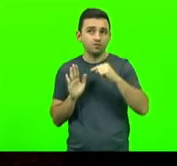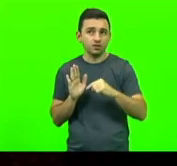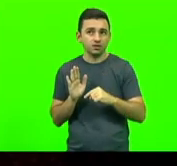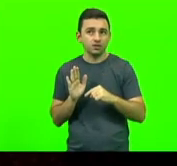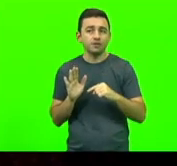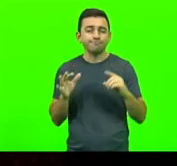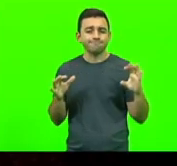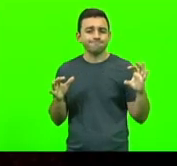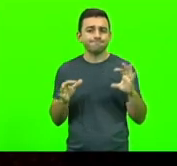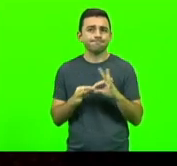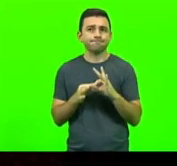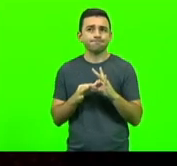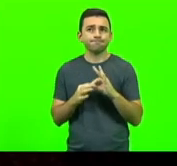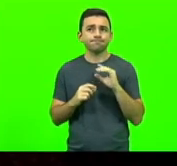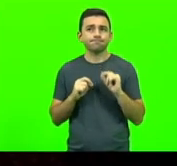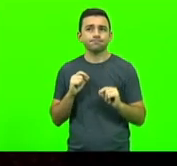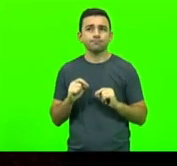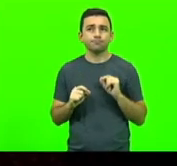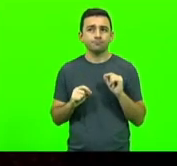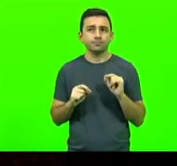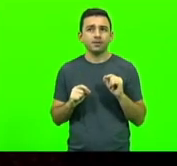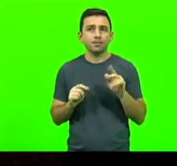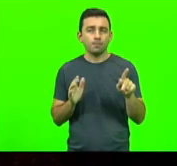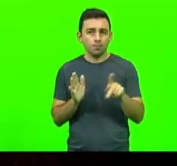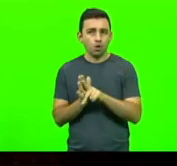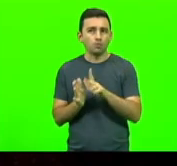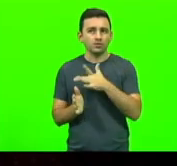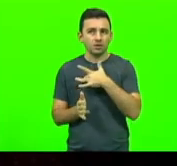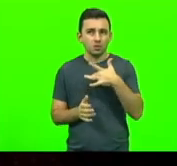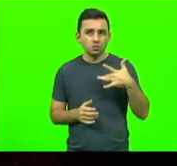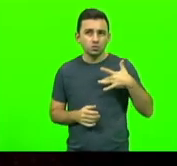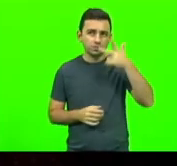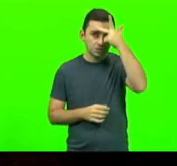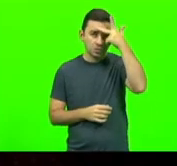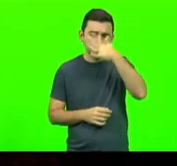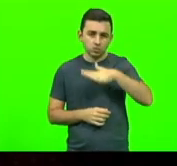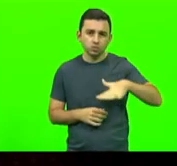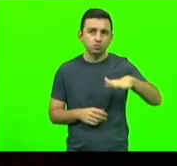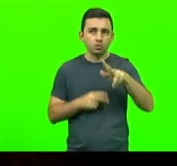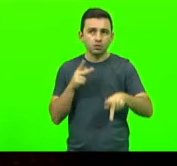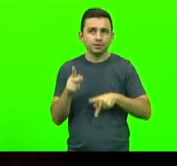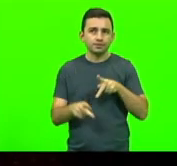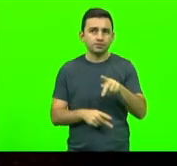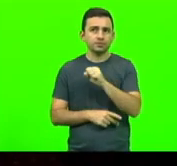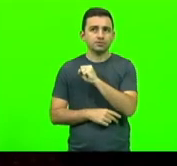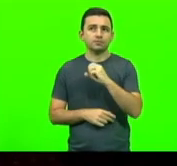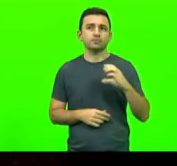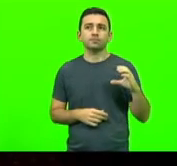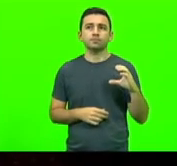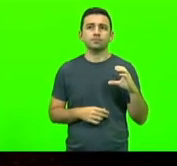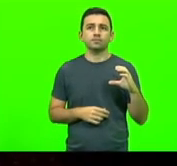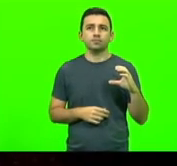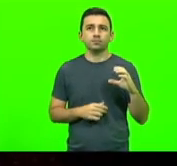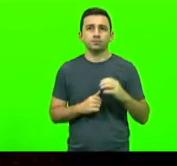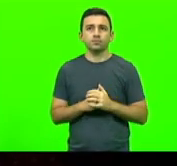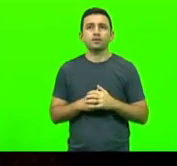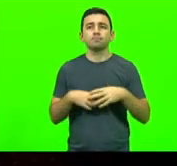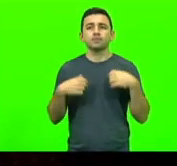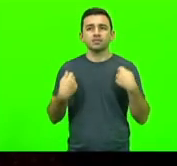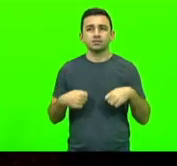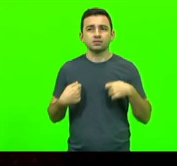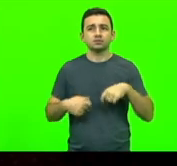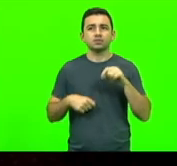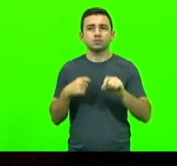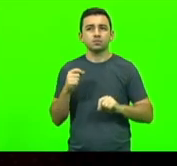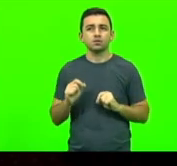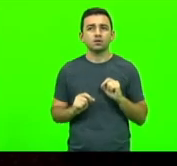ligado à saúde das pessoas do catarinense tem que ser